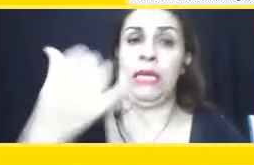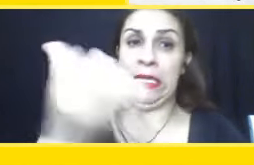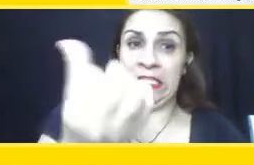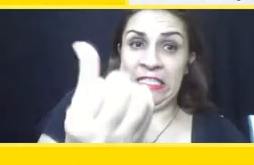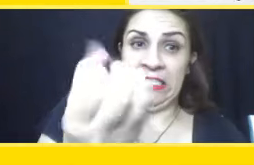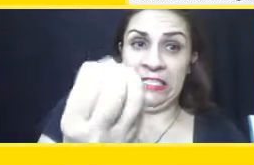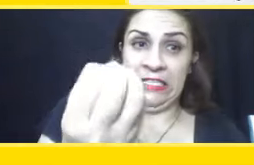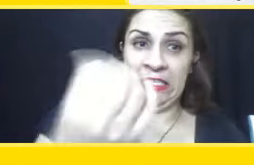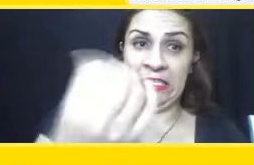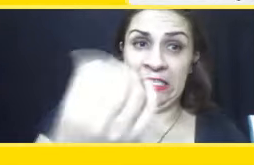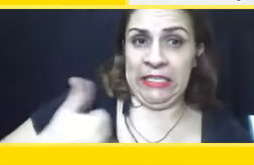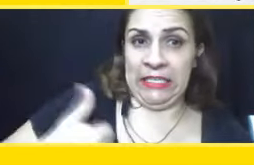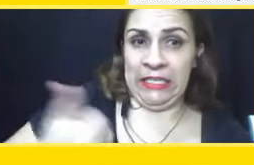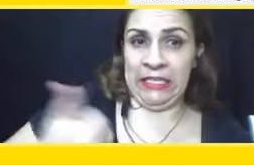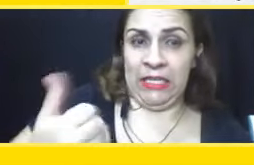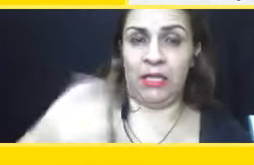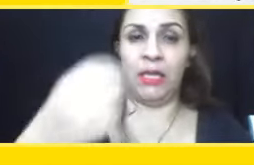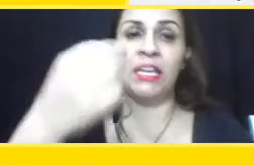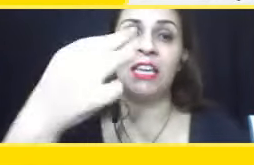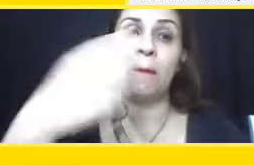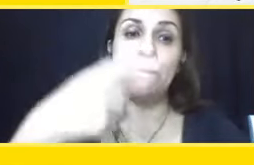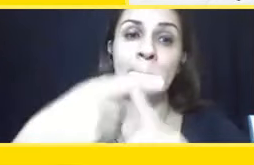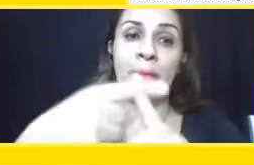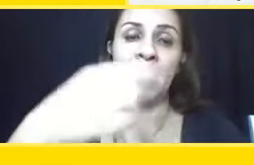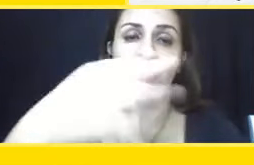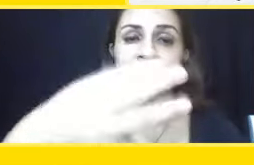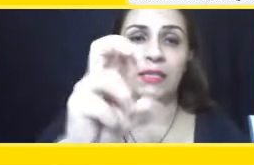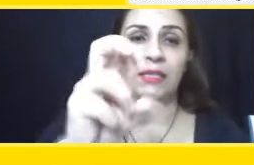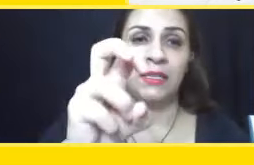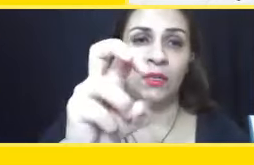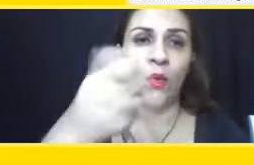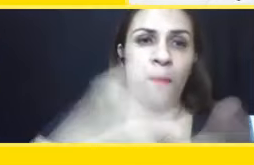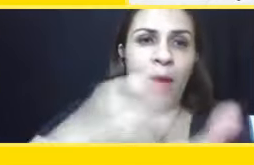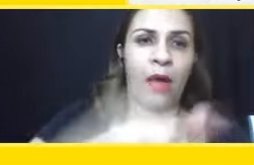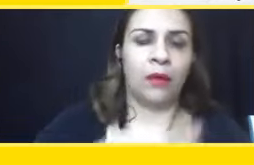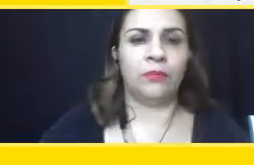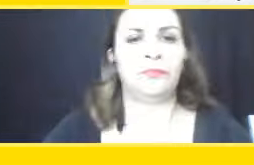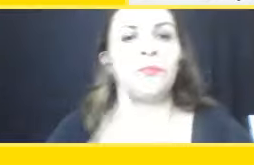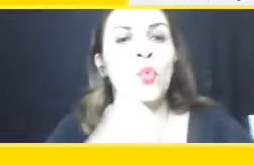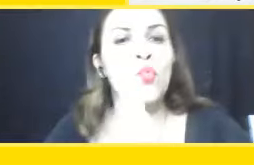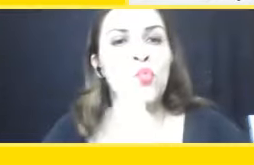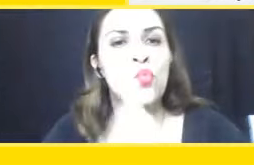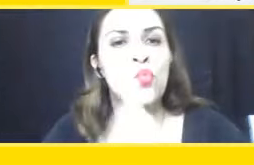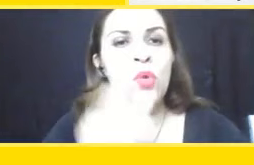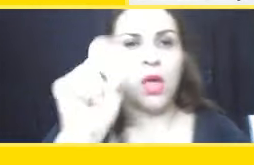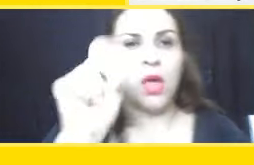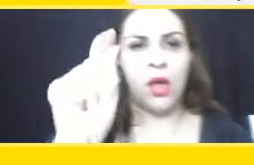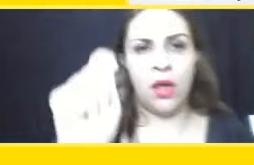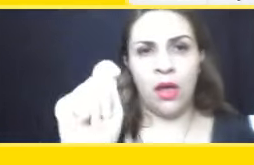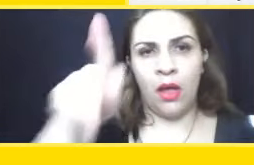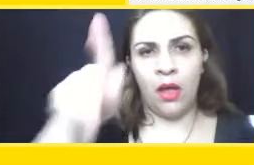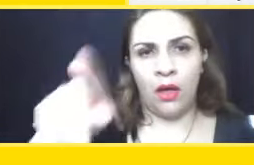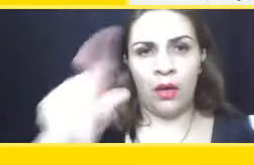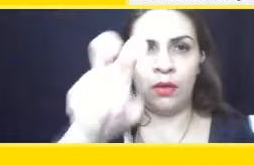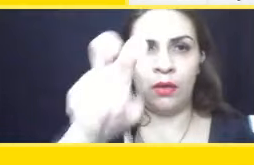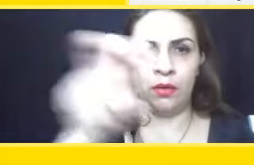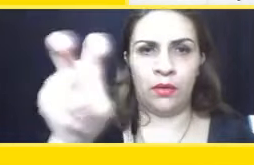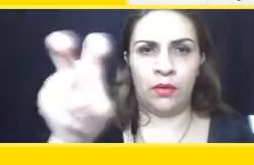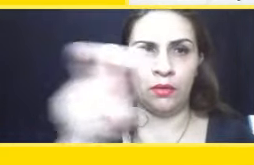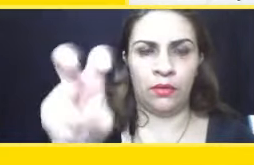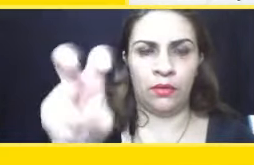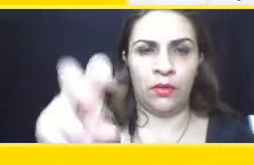35 anos de contribuição. E as professoras e as mulheres se aposentam com 55 anos e 25 anos de